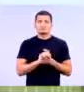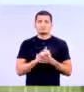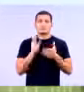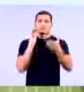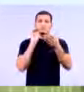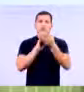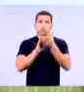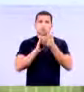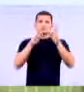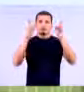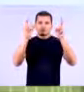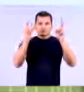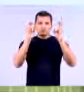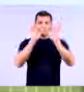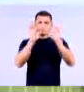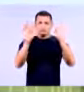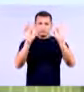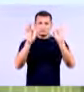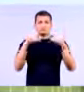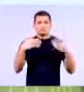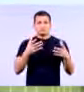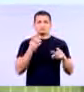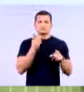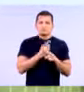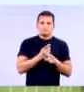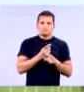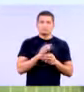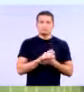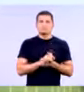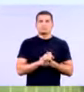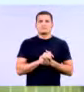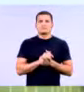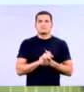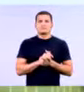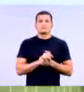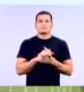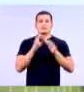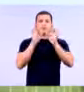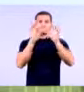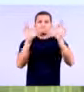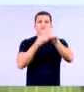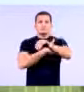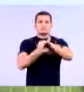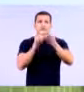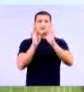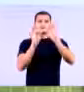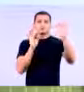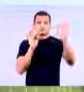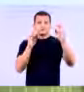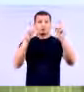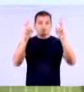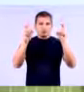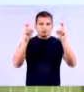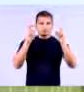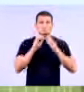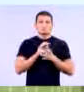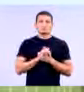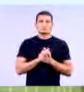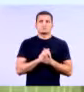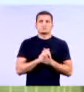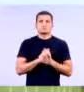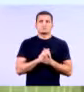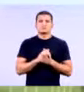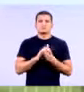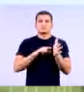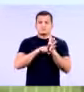aspas, eu quero encontrar exatamente Anabela. Se eu procurar educação à distância entre aspas, a